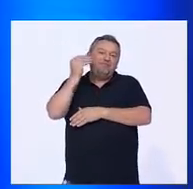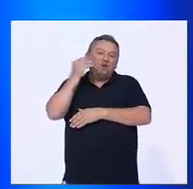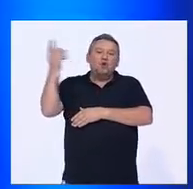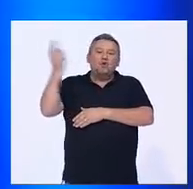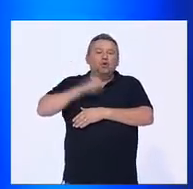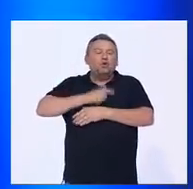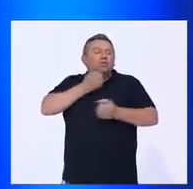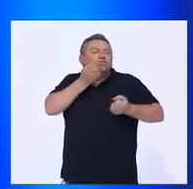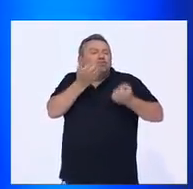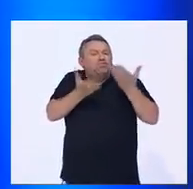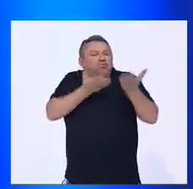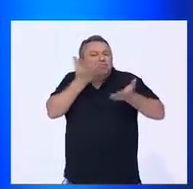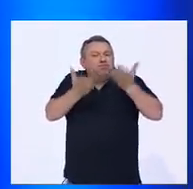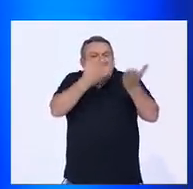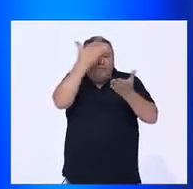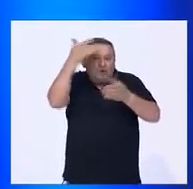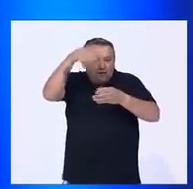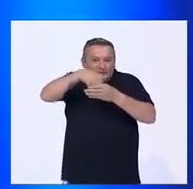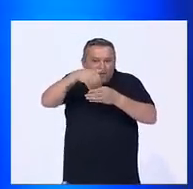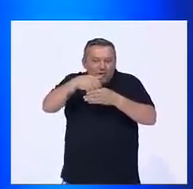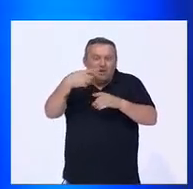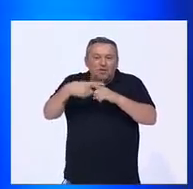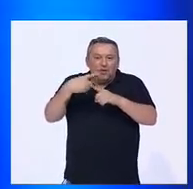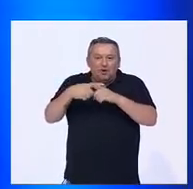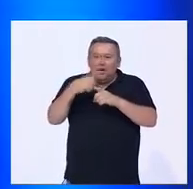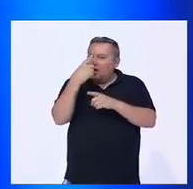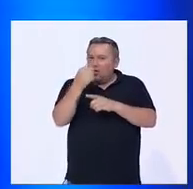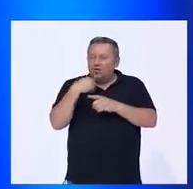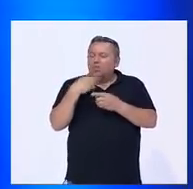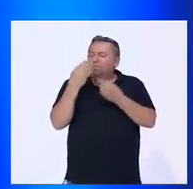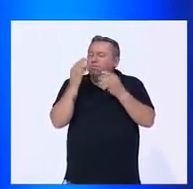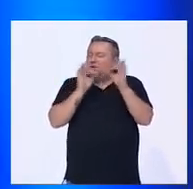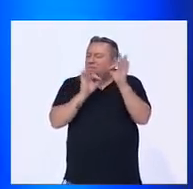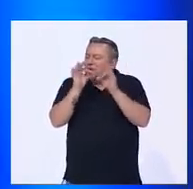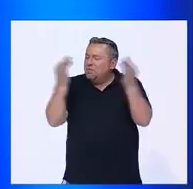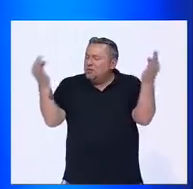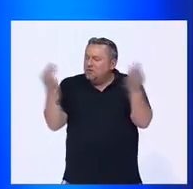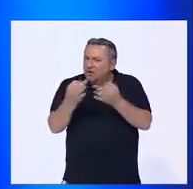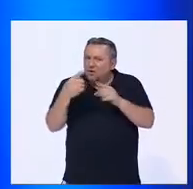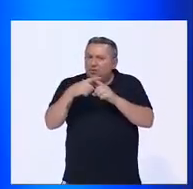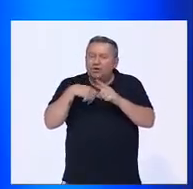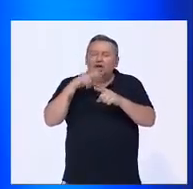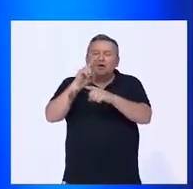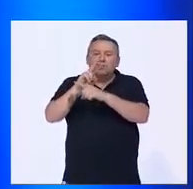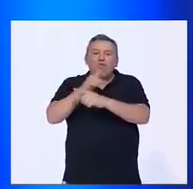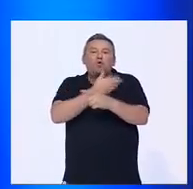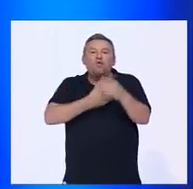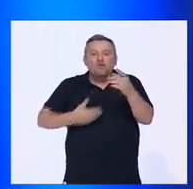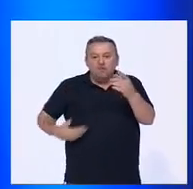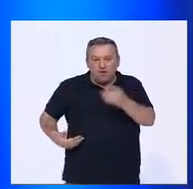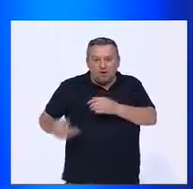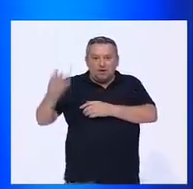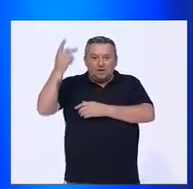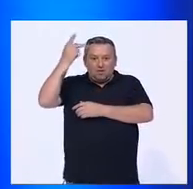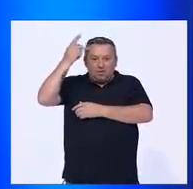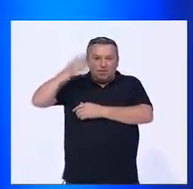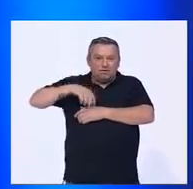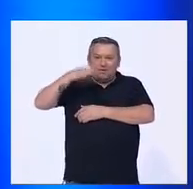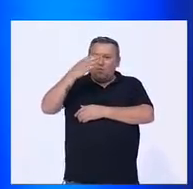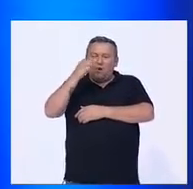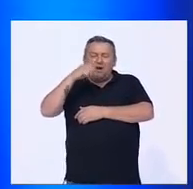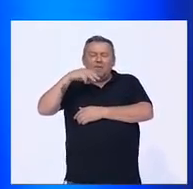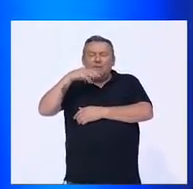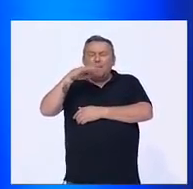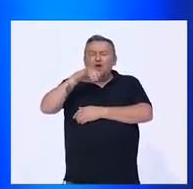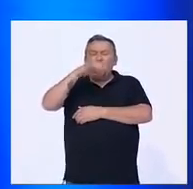o eleitorado de que ele é muito preparado. Ele governa São Paulo, que é um país, mais de 40 milhões de habitantes, e eu tenho